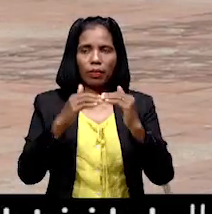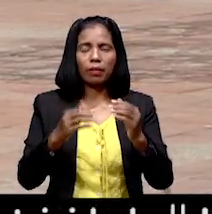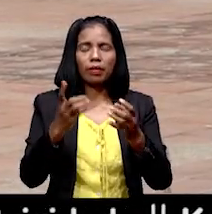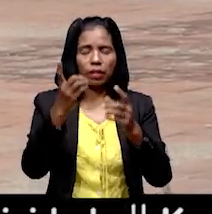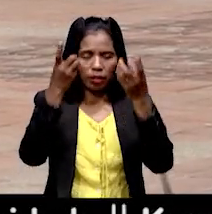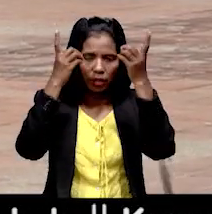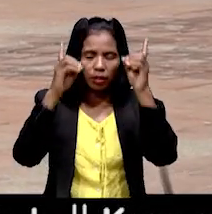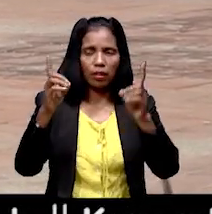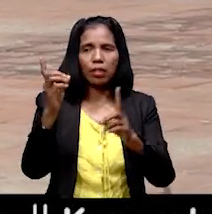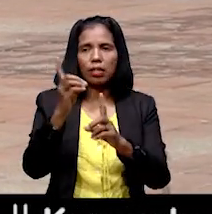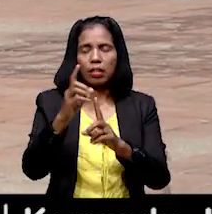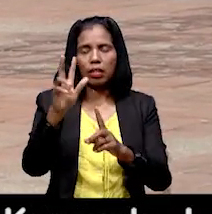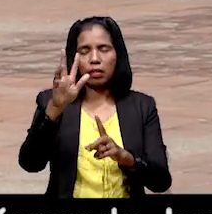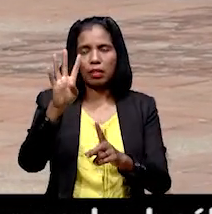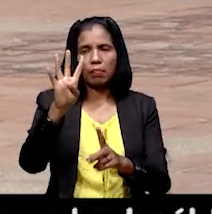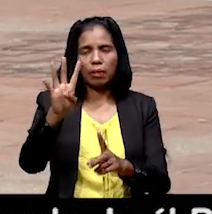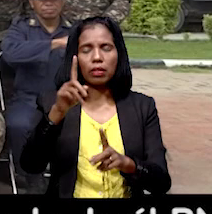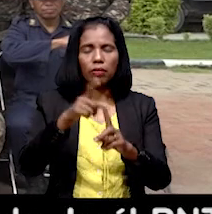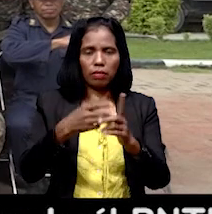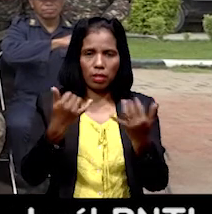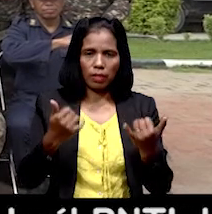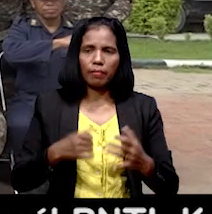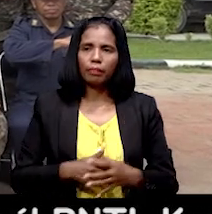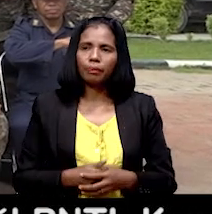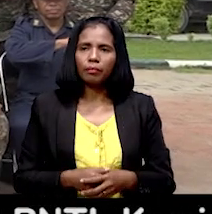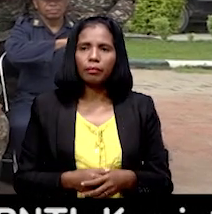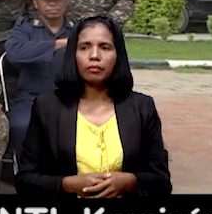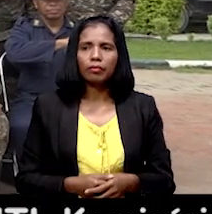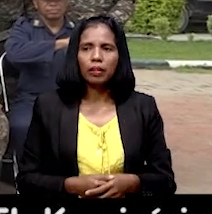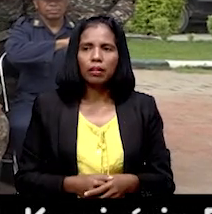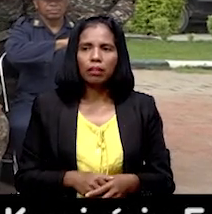ona e a terça, Loronhat Fulangnem. Na plan sever, bem-vinda, Ximenes, GMN.